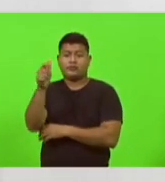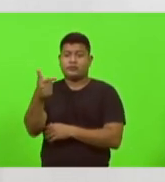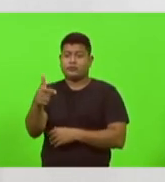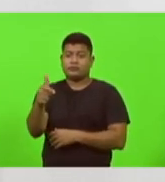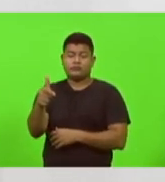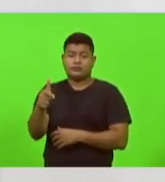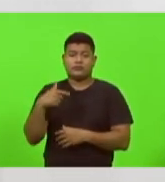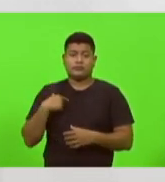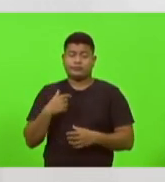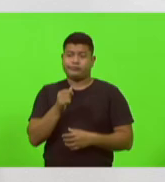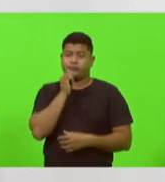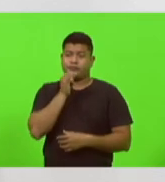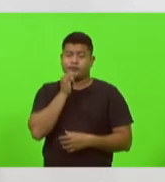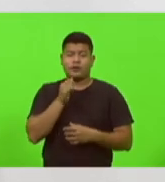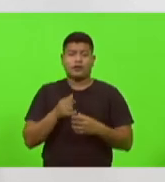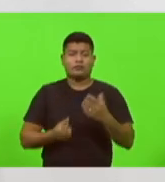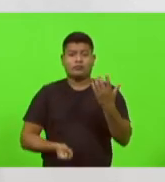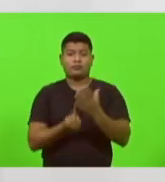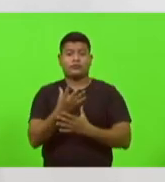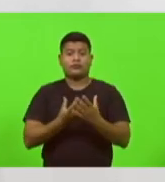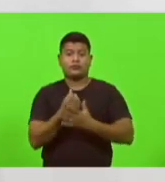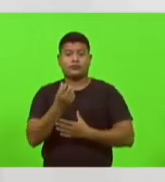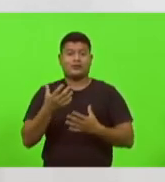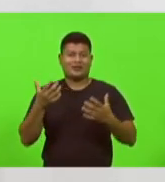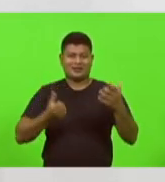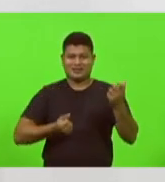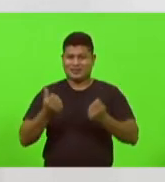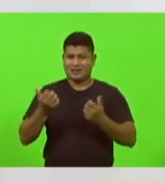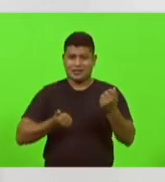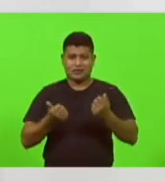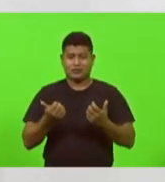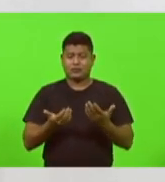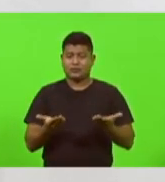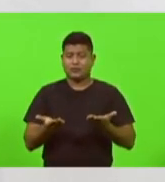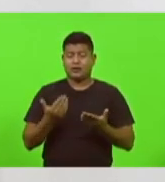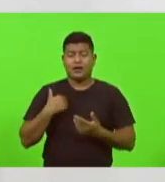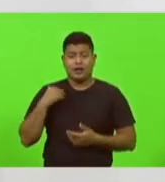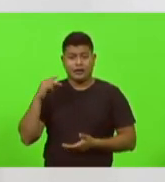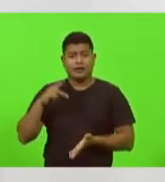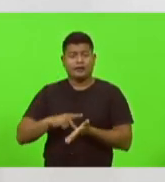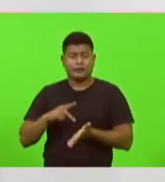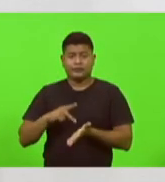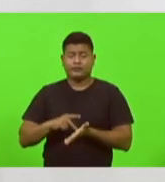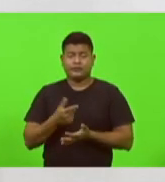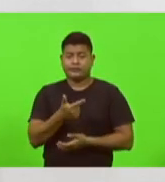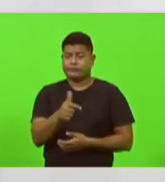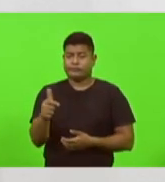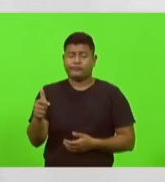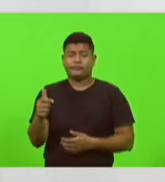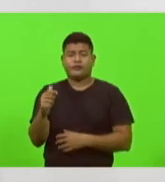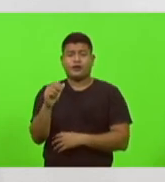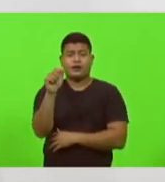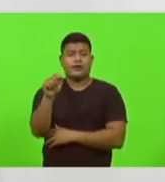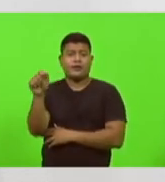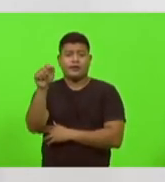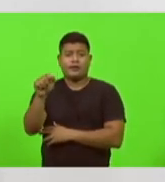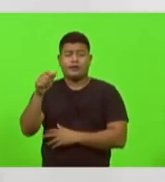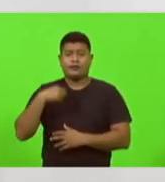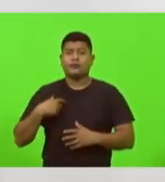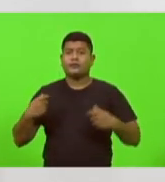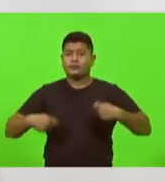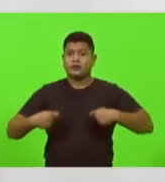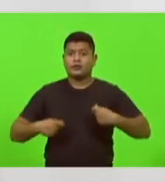leite. Esta é uma realidade em que deve ser enfrentada com